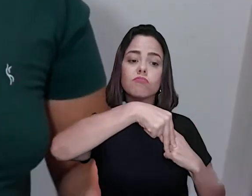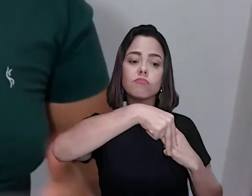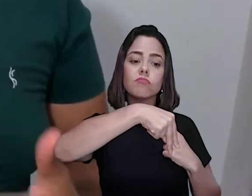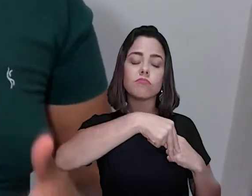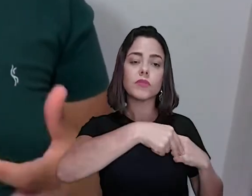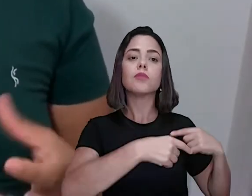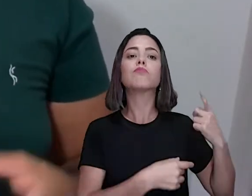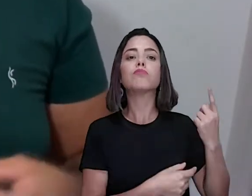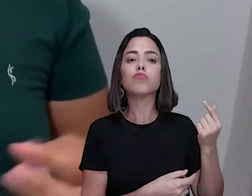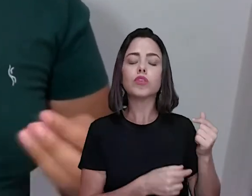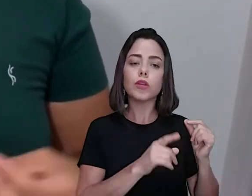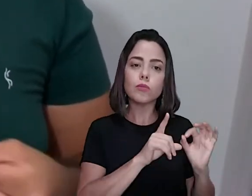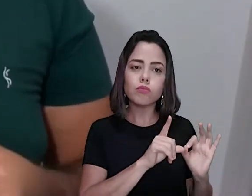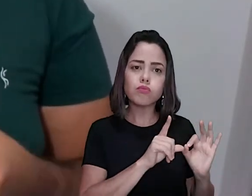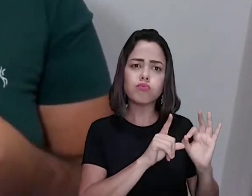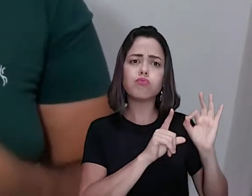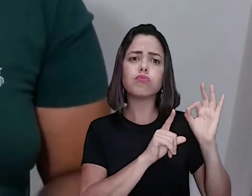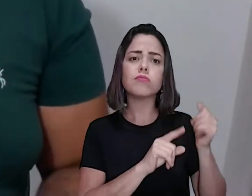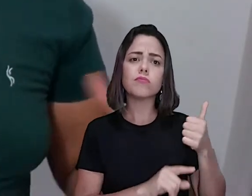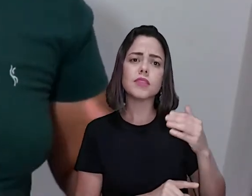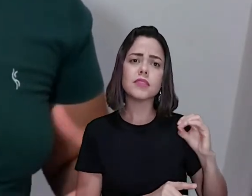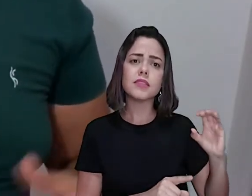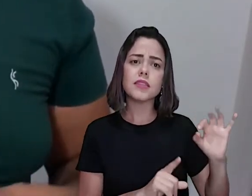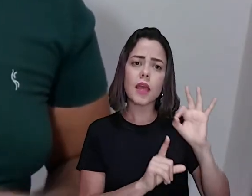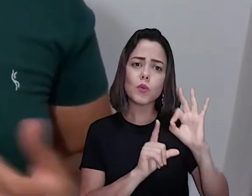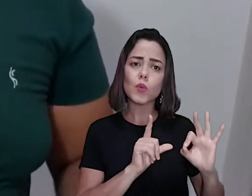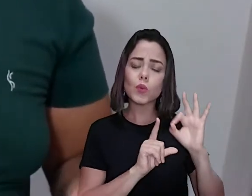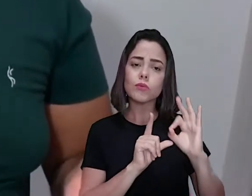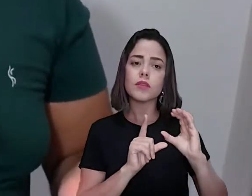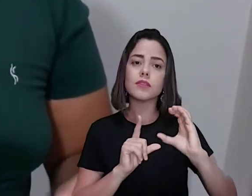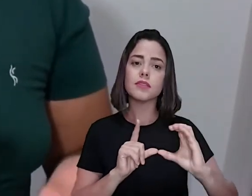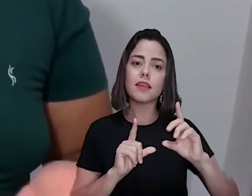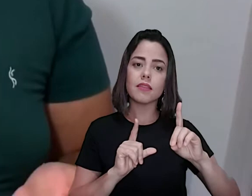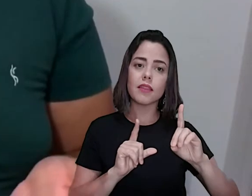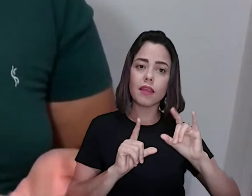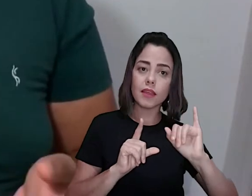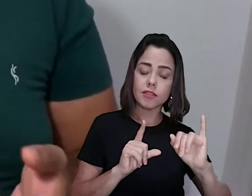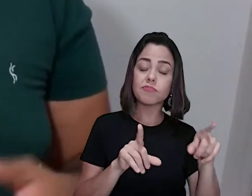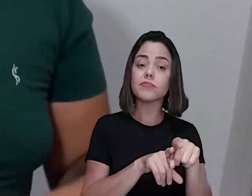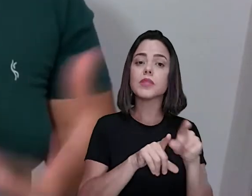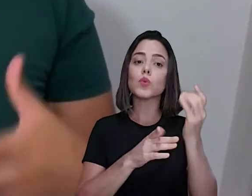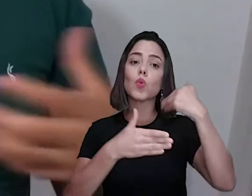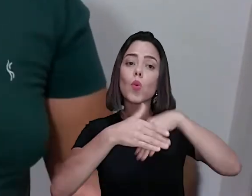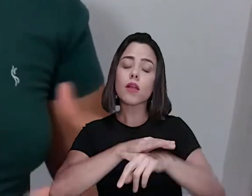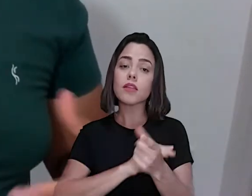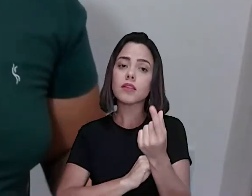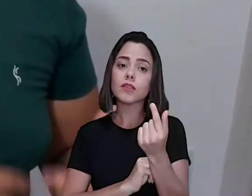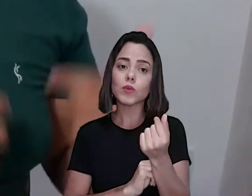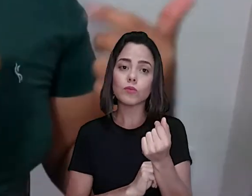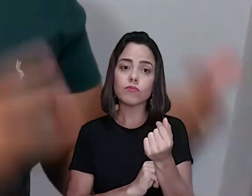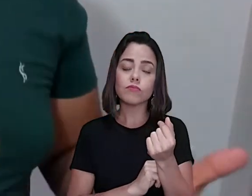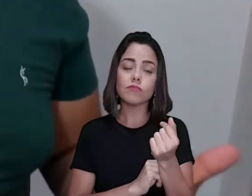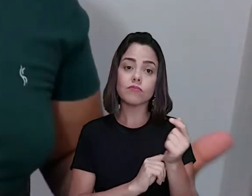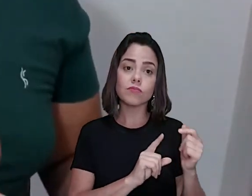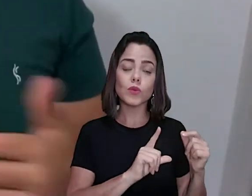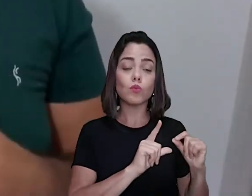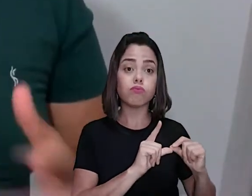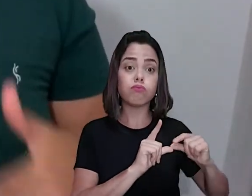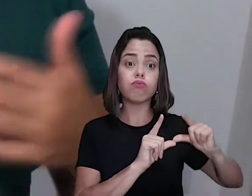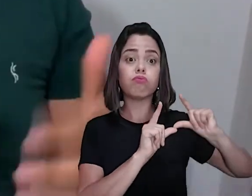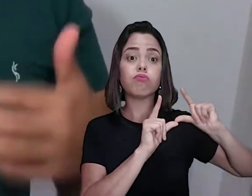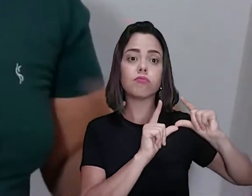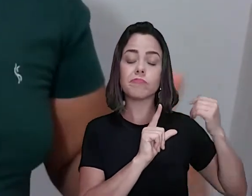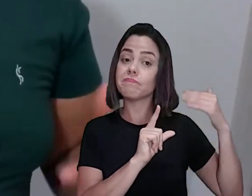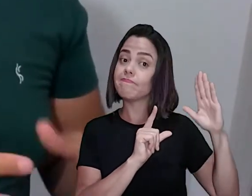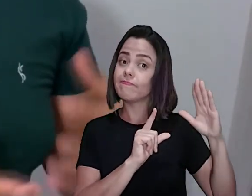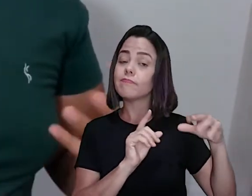está rendendo a 100% do CDI. E você ainda tem a opção de guardar o dinheiro e fazer com que ele renda ainda mais, mas